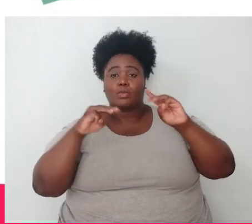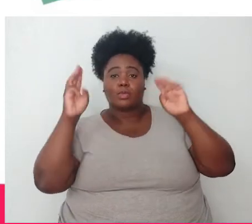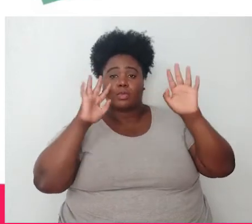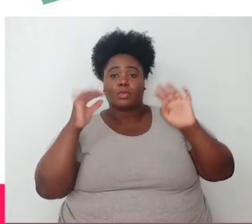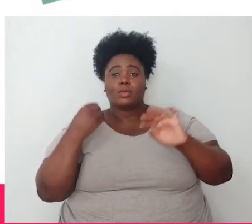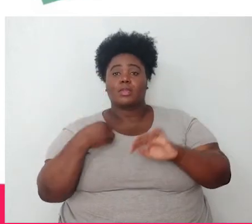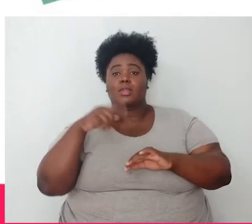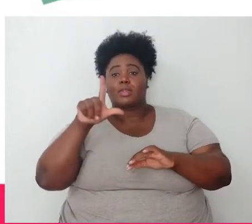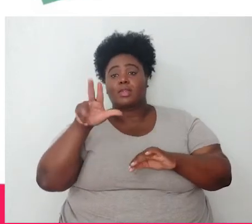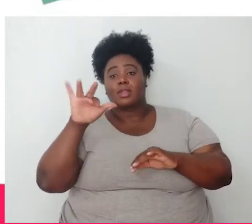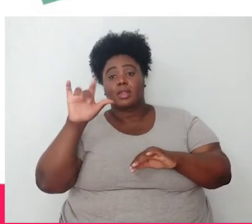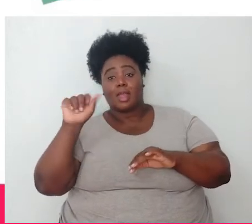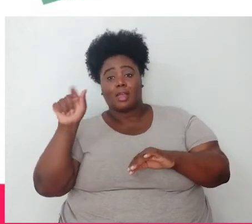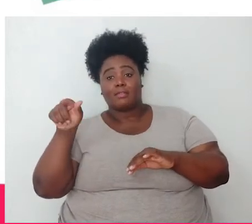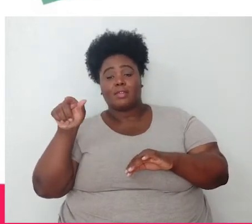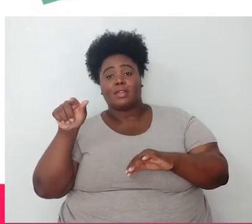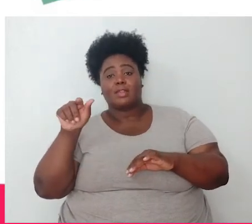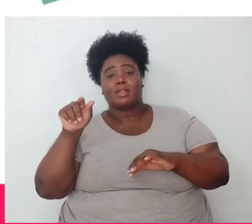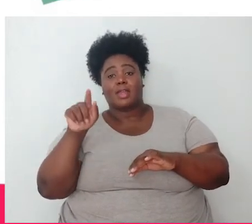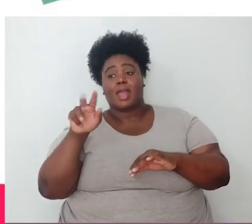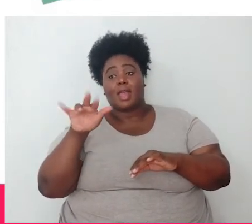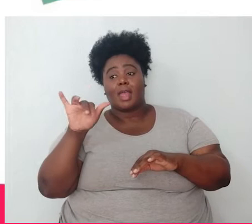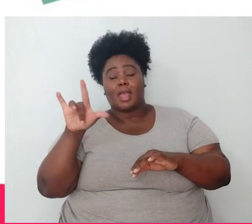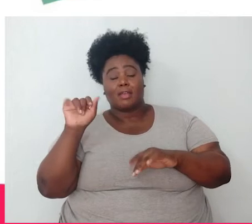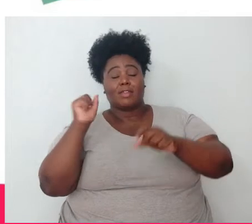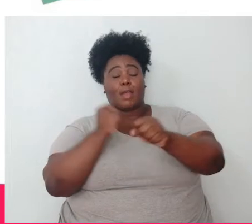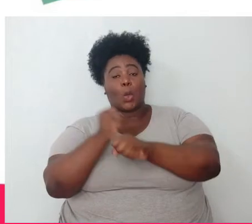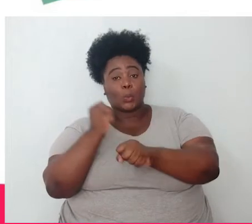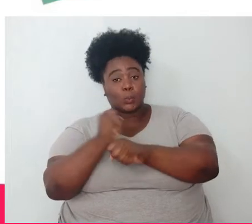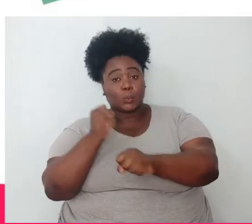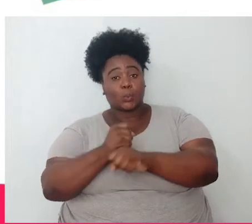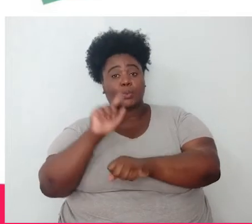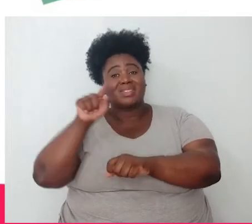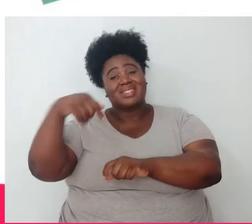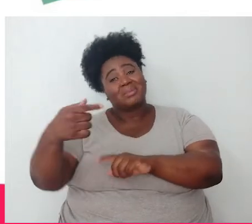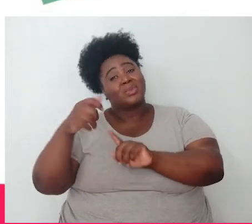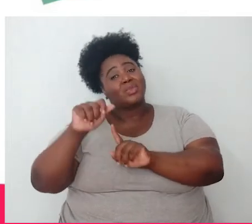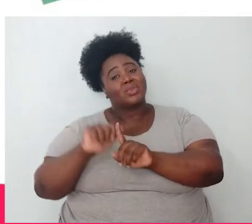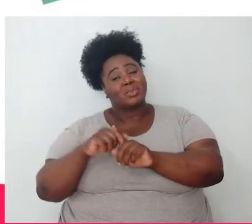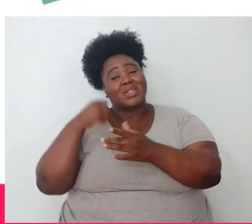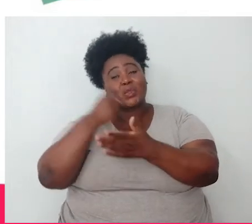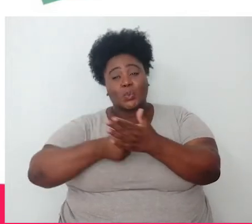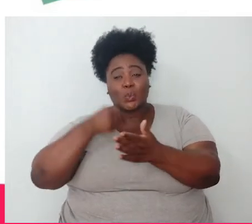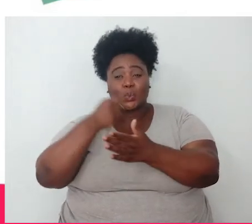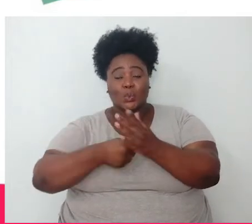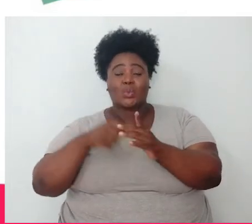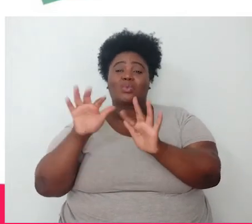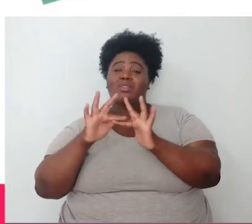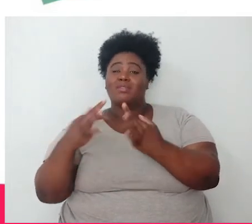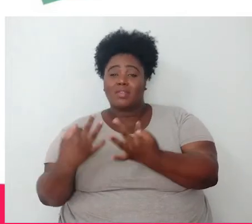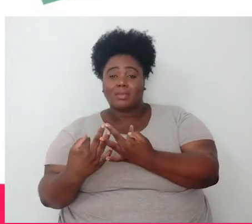da Vila Autódromo. Essa vila ali que estava sendo reconstruída depois de meses de lutas de